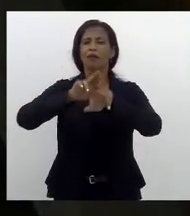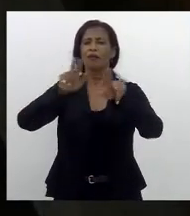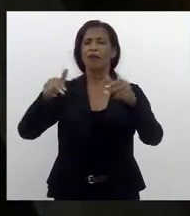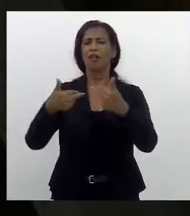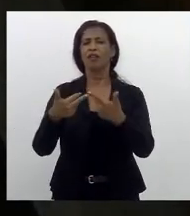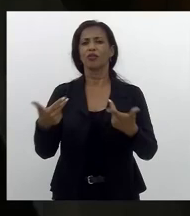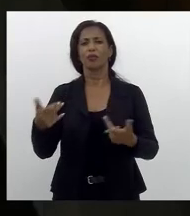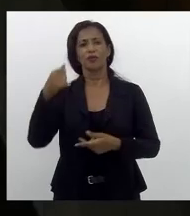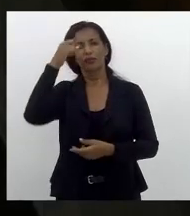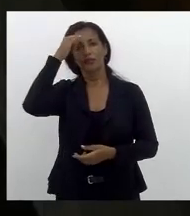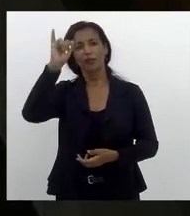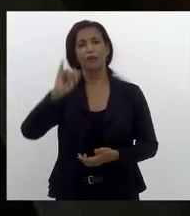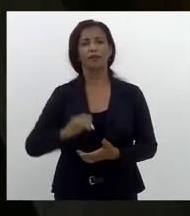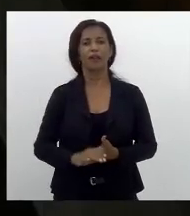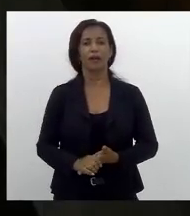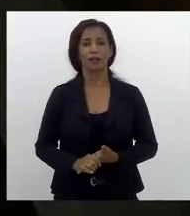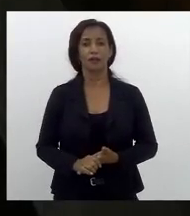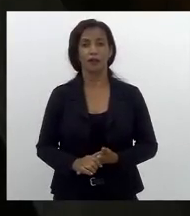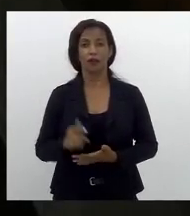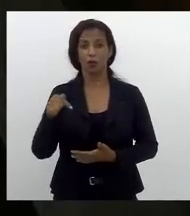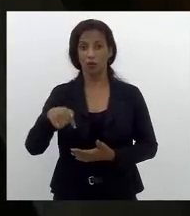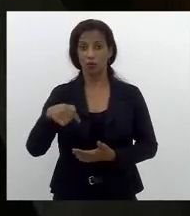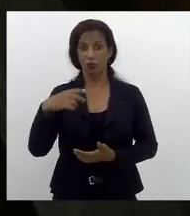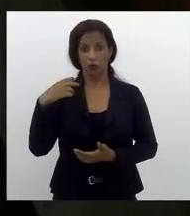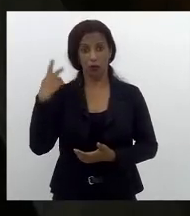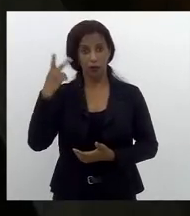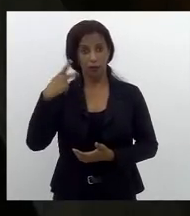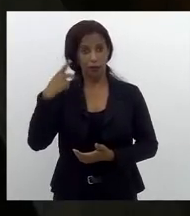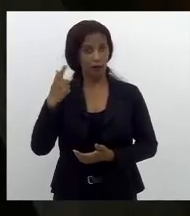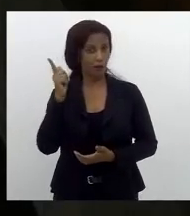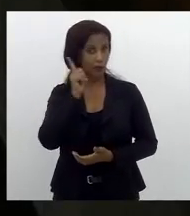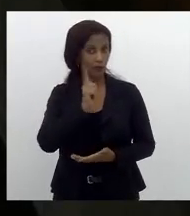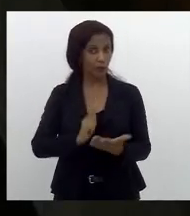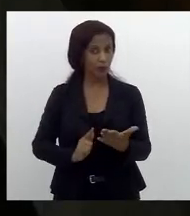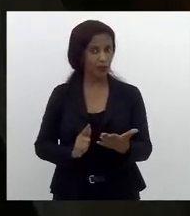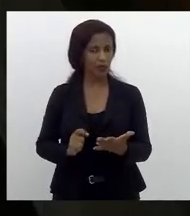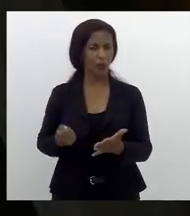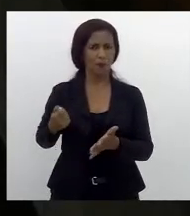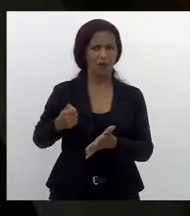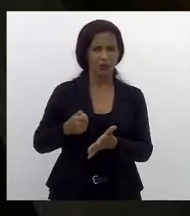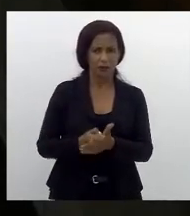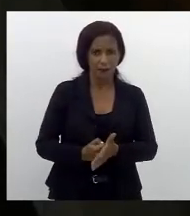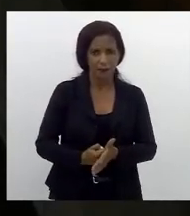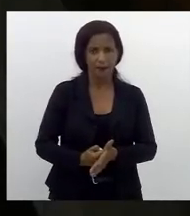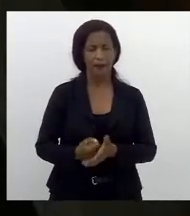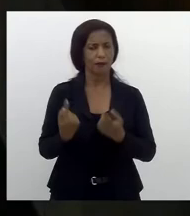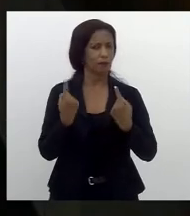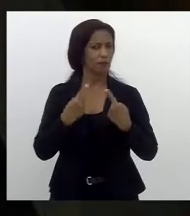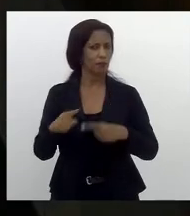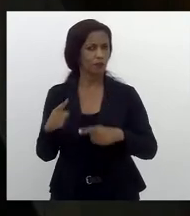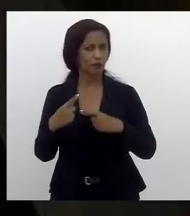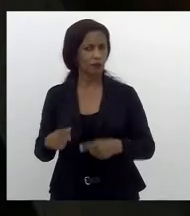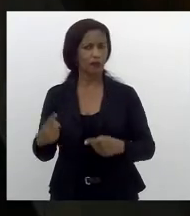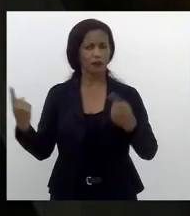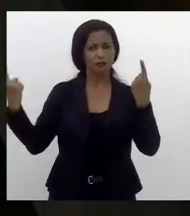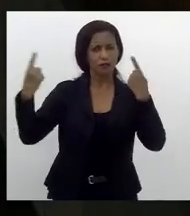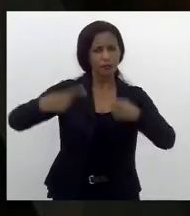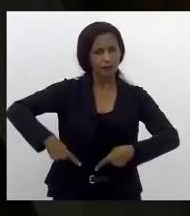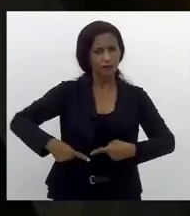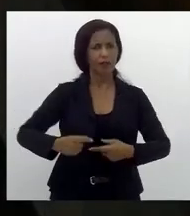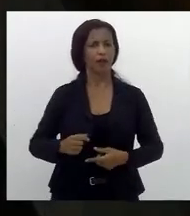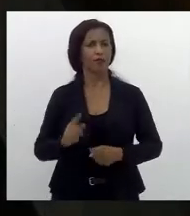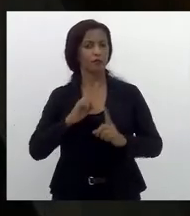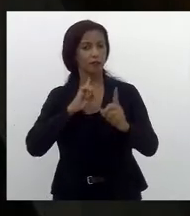coisas fossem evitadas. Foi o parlamento que conseguiu isso, pressionado, provocado, desafiado,